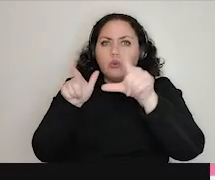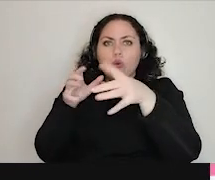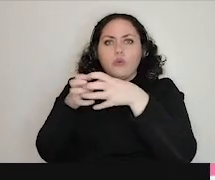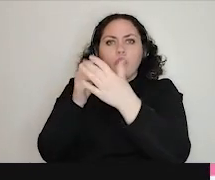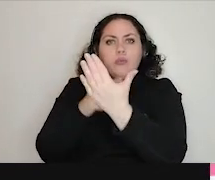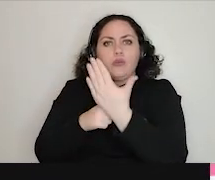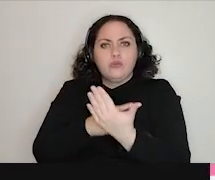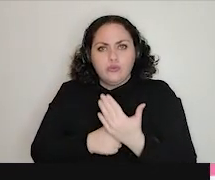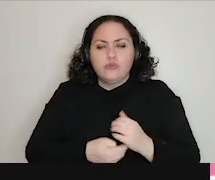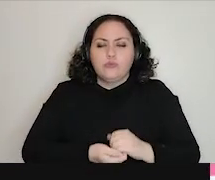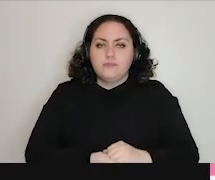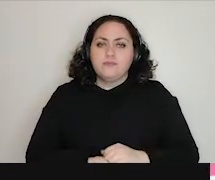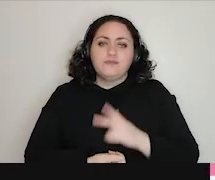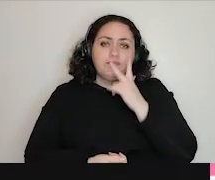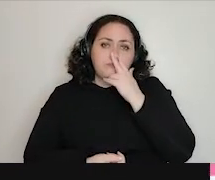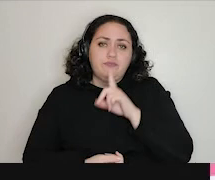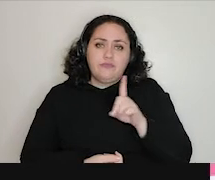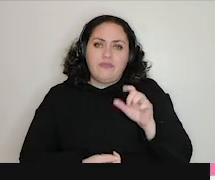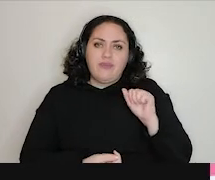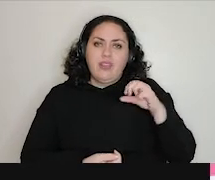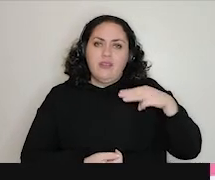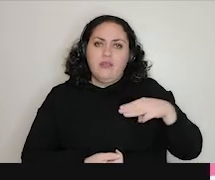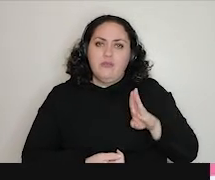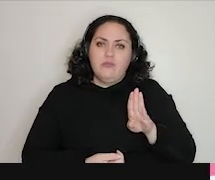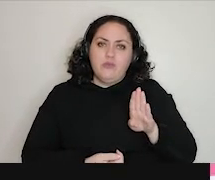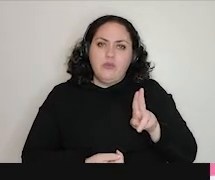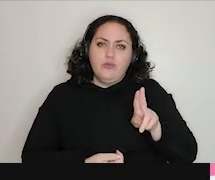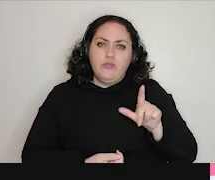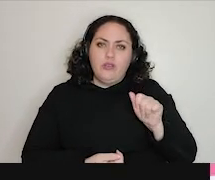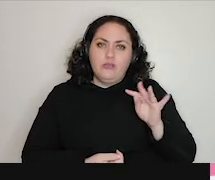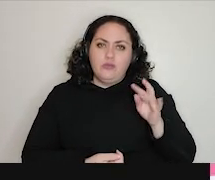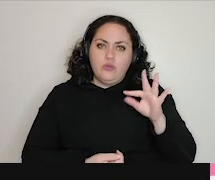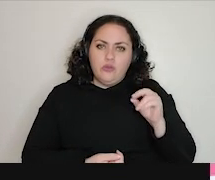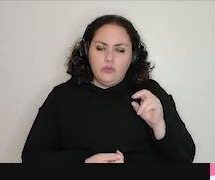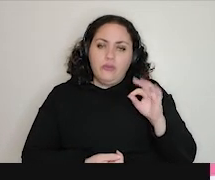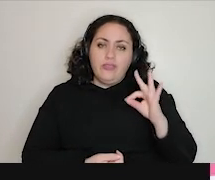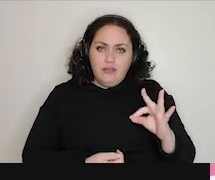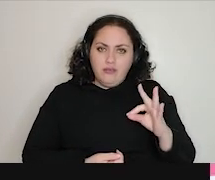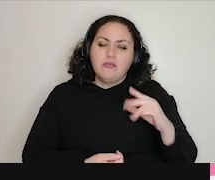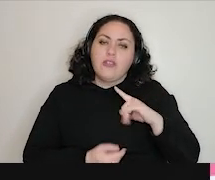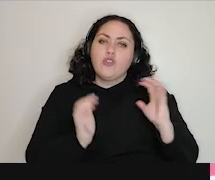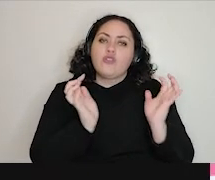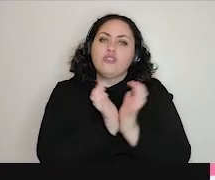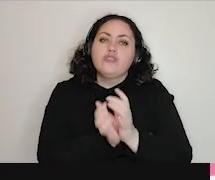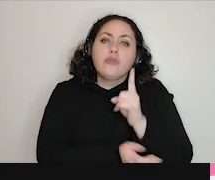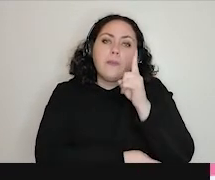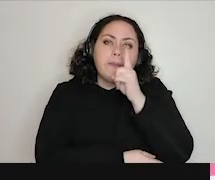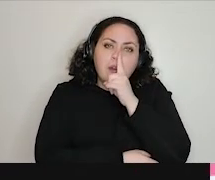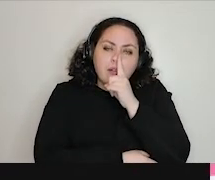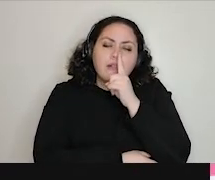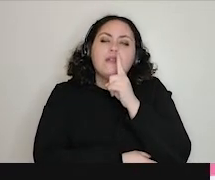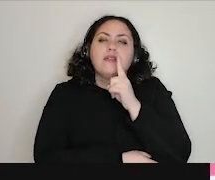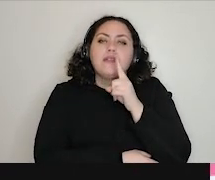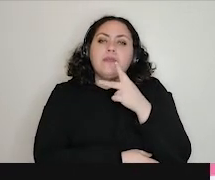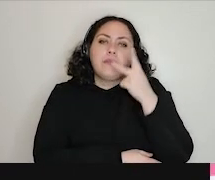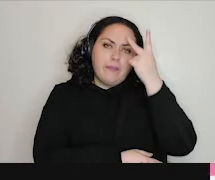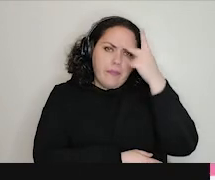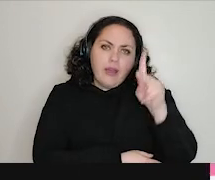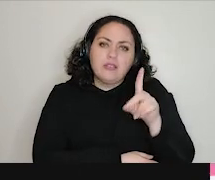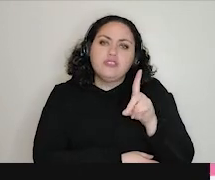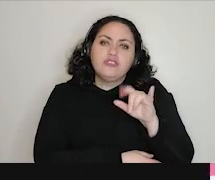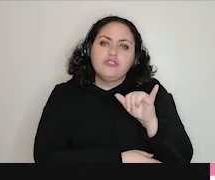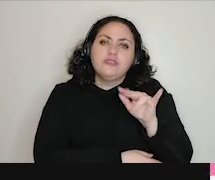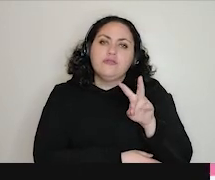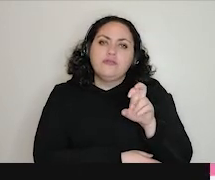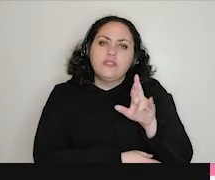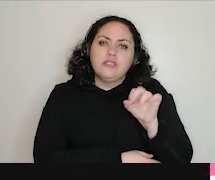estar auxiliando também. Né? Inclusive, ali no ambulatório T, a gente tem uma coisa que é muito legal, que é o coletivo Mães pela Diversidade, que é um